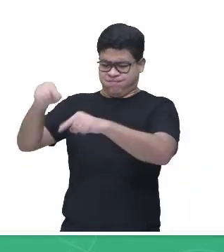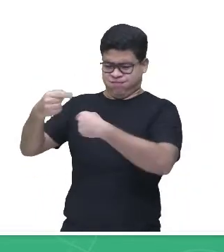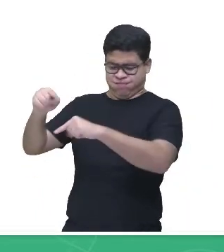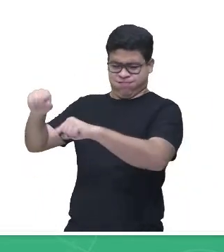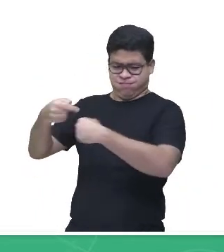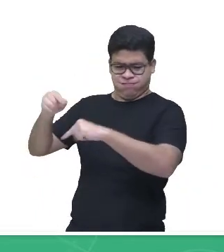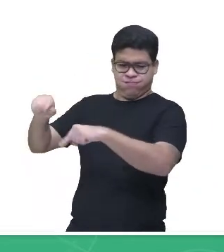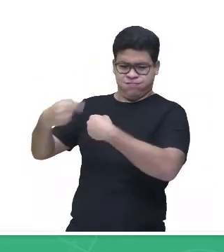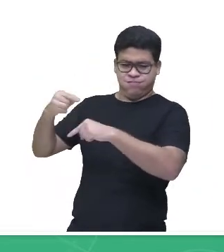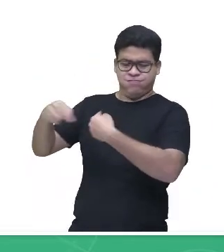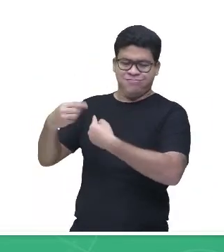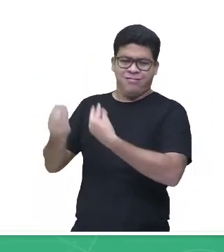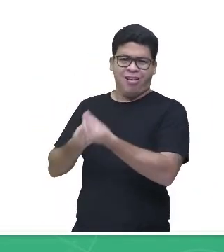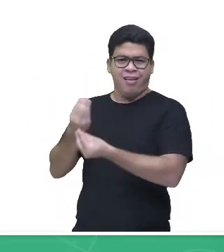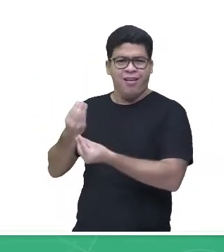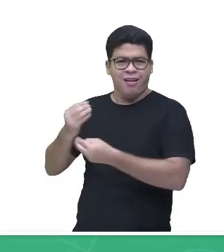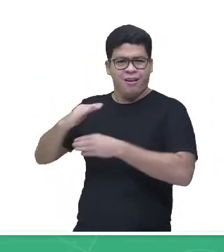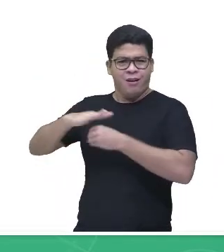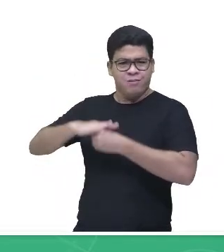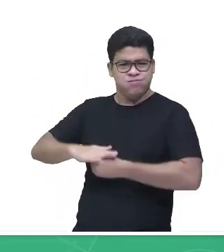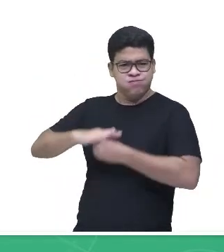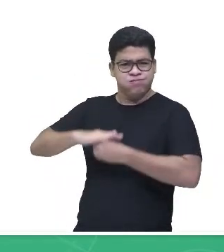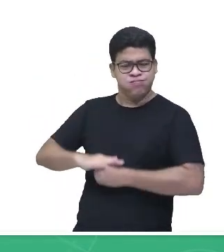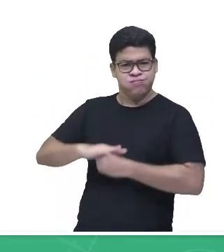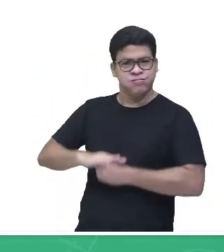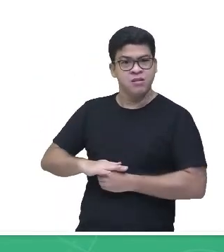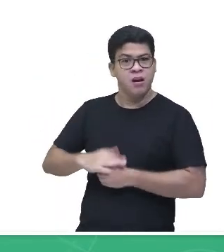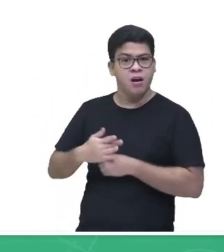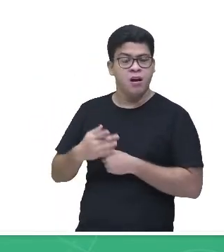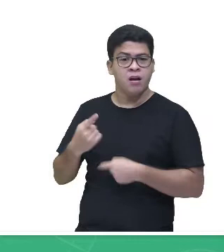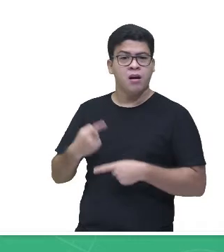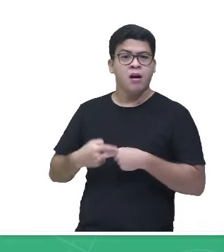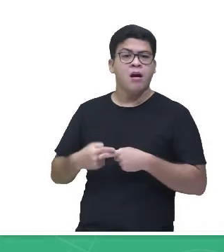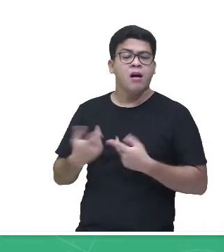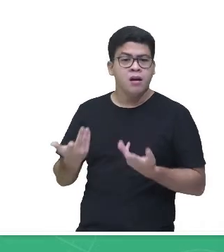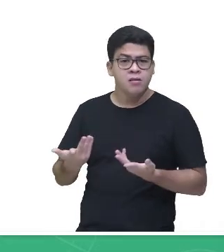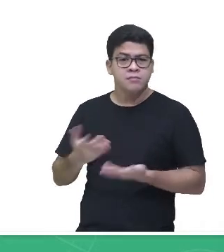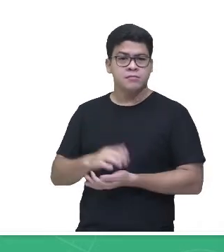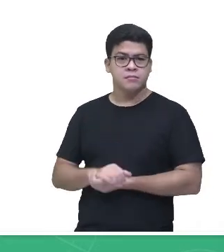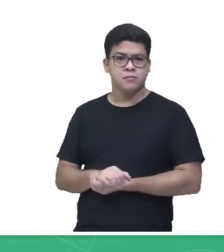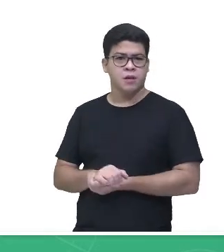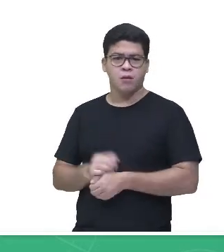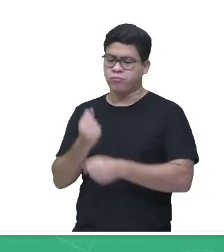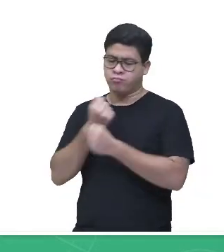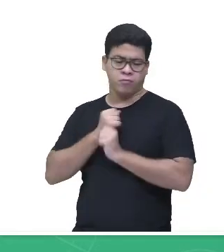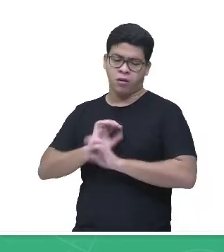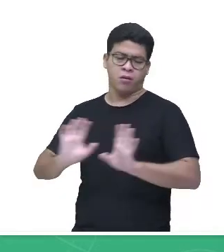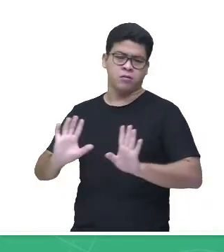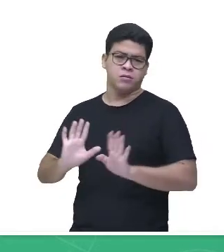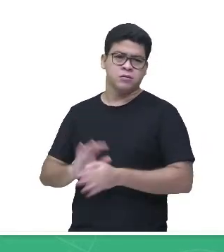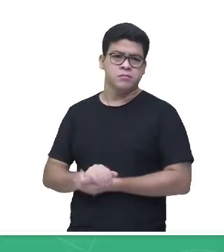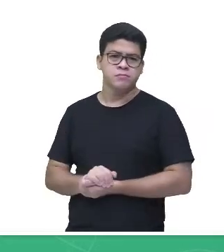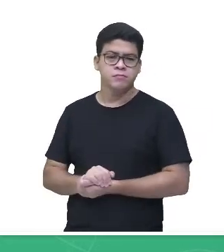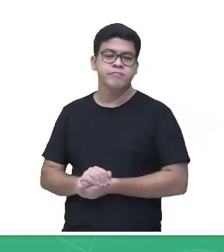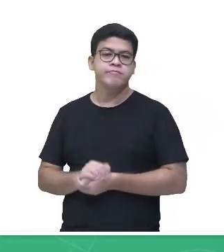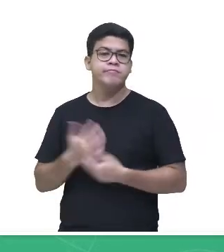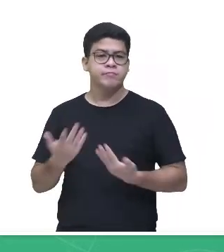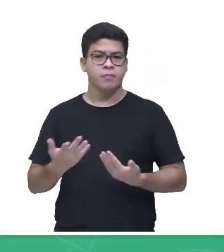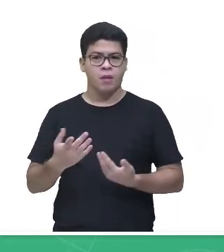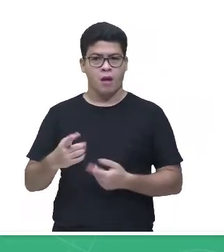autoridades. Então, para que existisse ali a nobreza, a igreja dominando também ali,